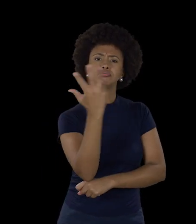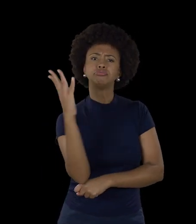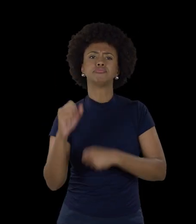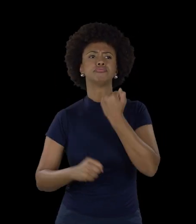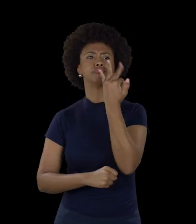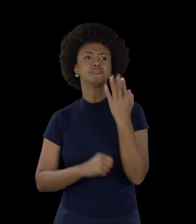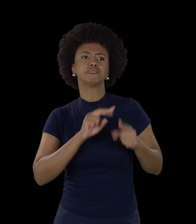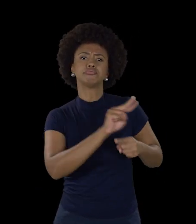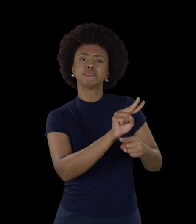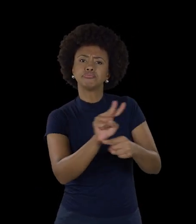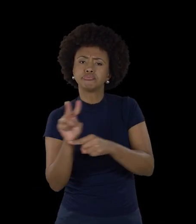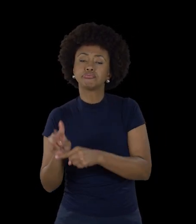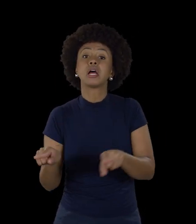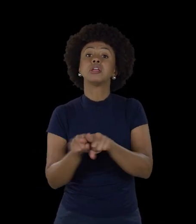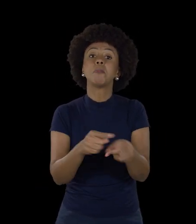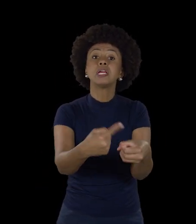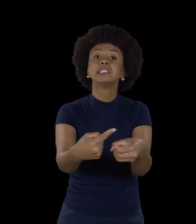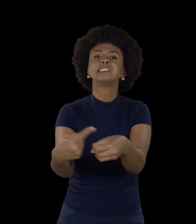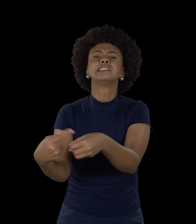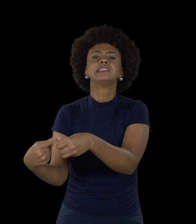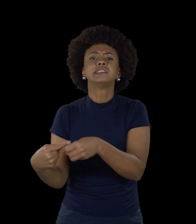informações sobre os municípios onde elas estão presentes.